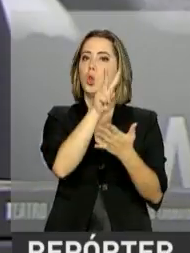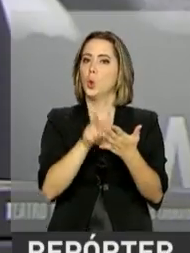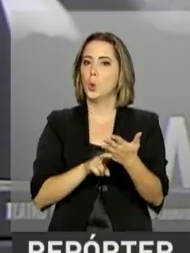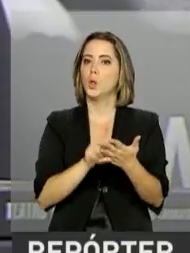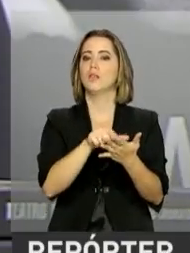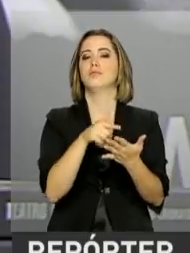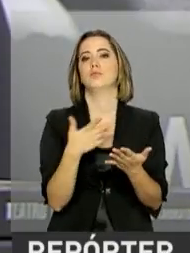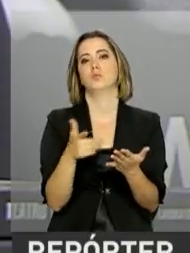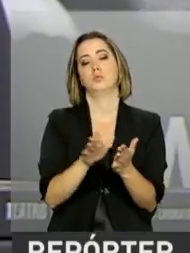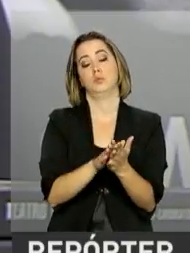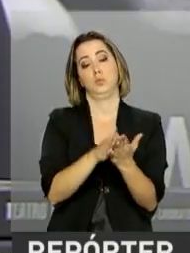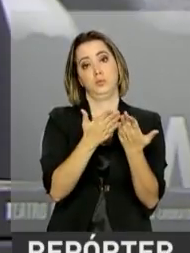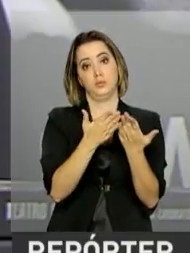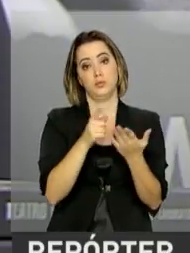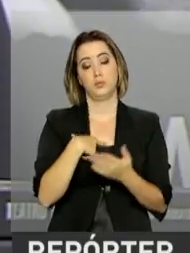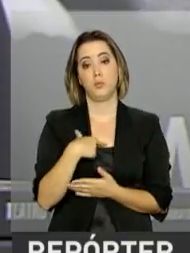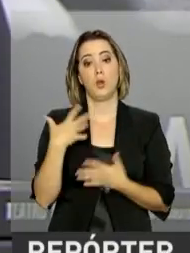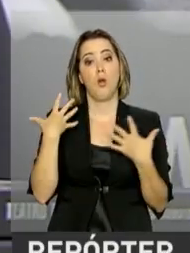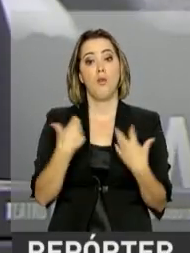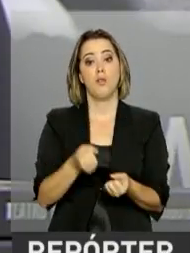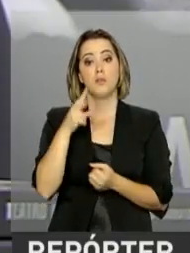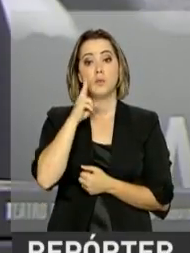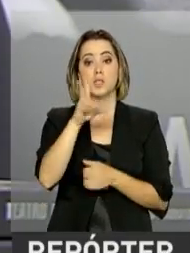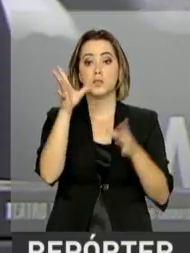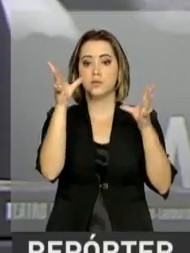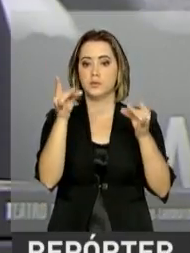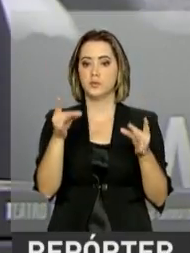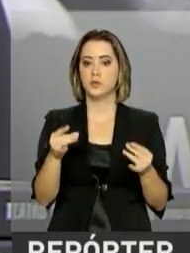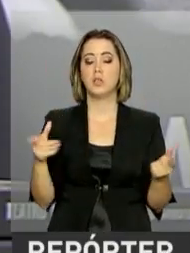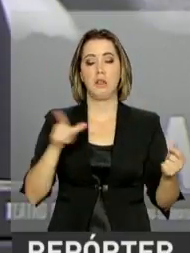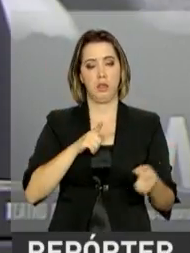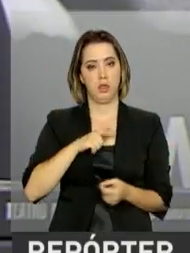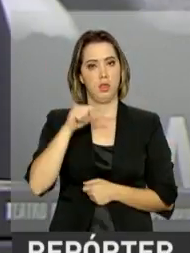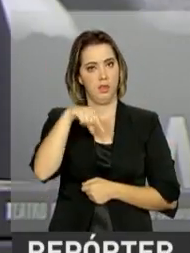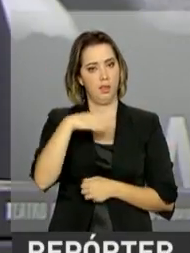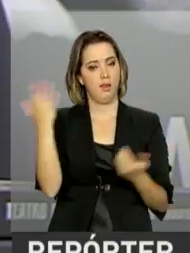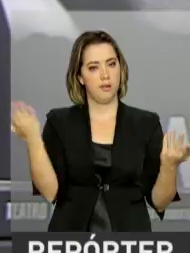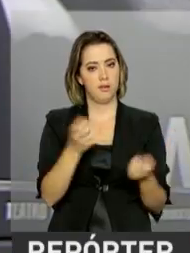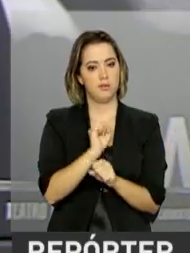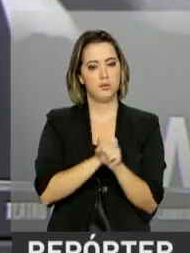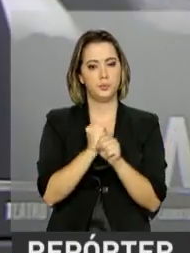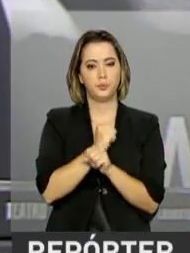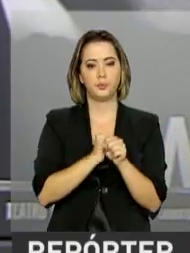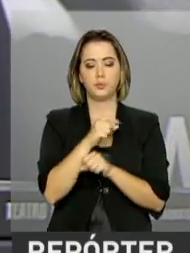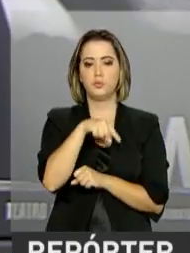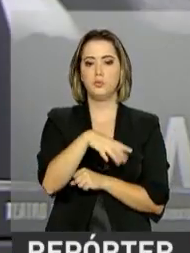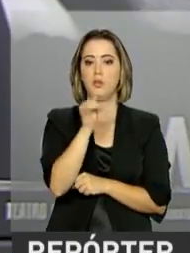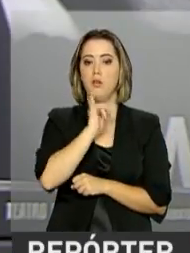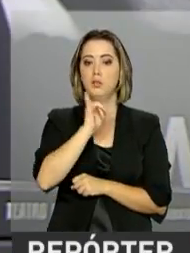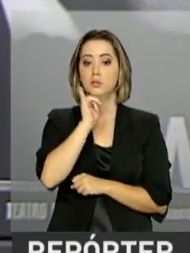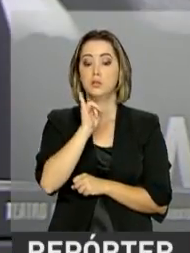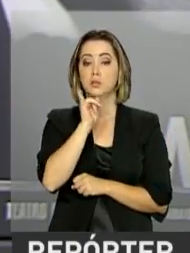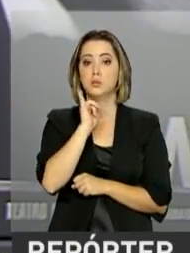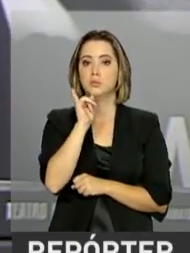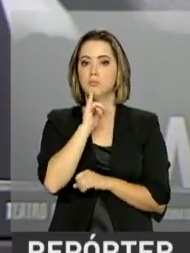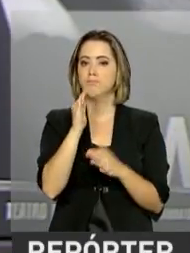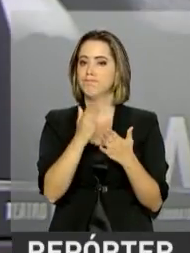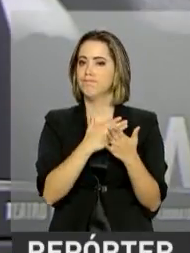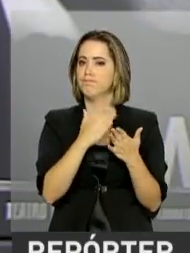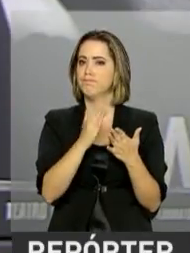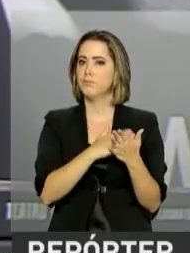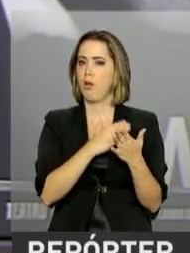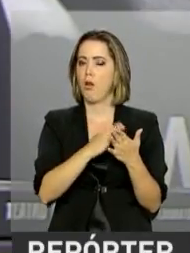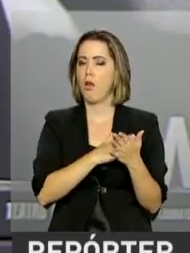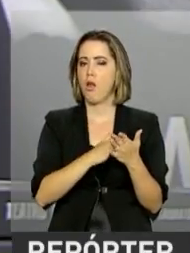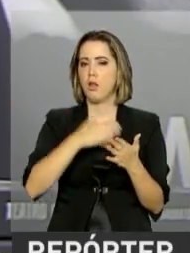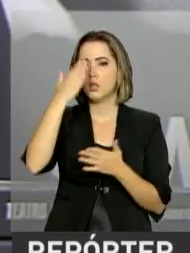de 2016 que vão estar disponíveis nas edições online deste ano. Este aqui, por exemplo, é um guia que permite o leitor